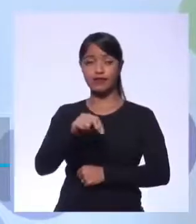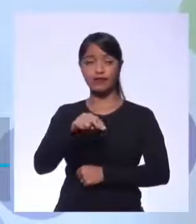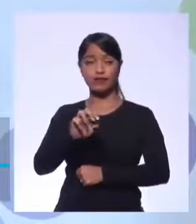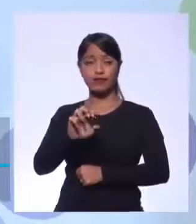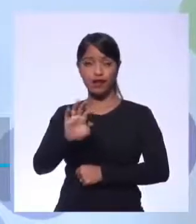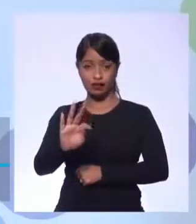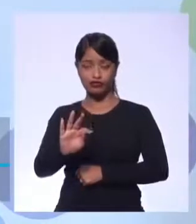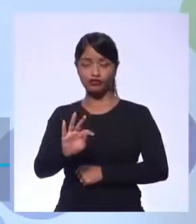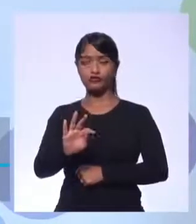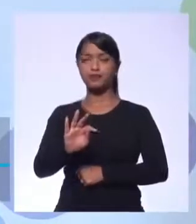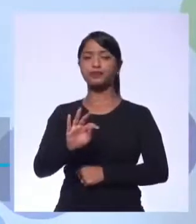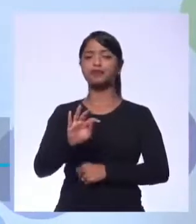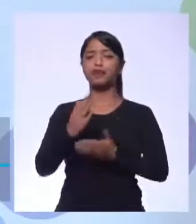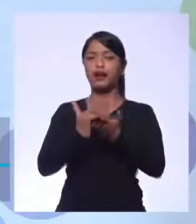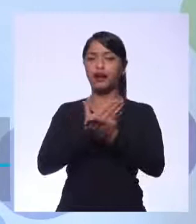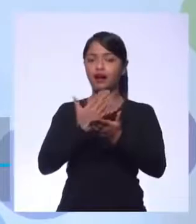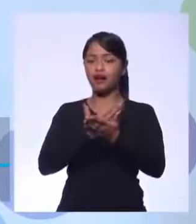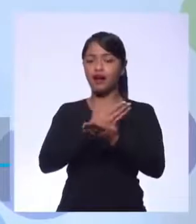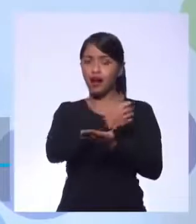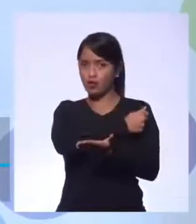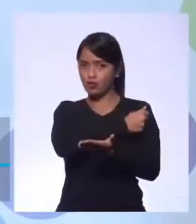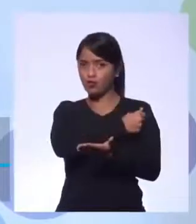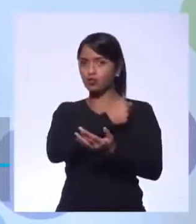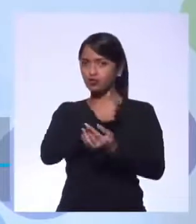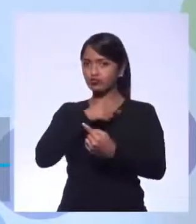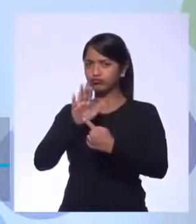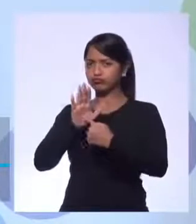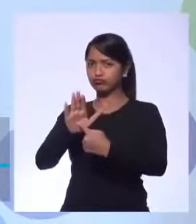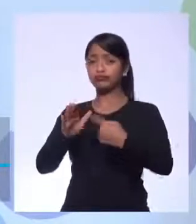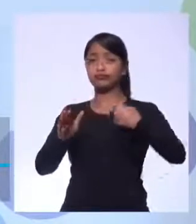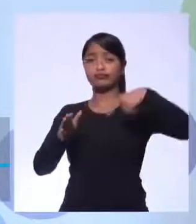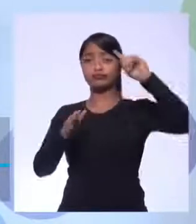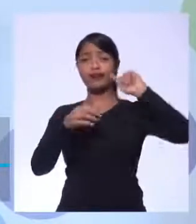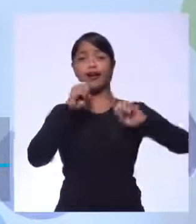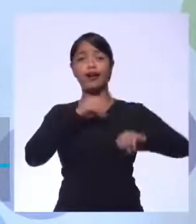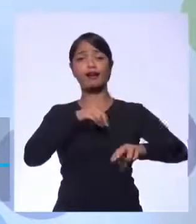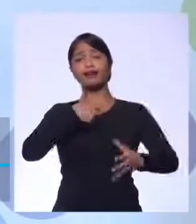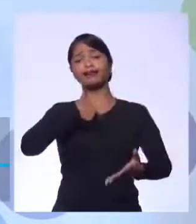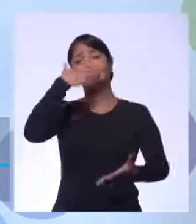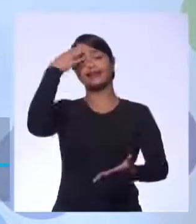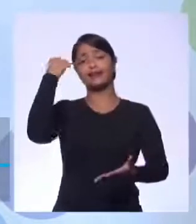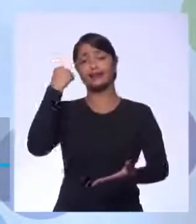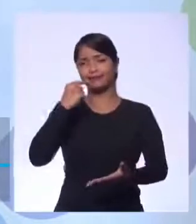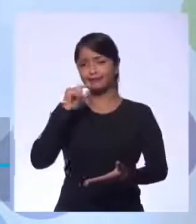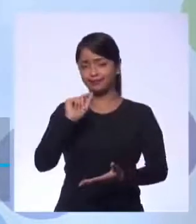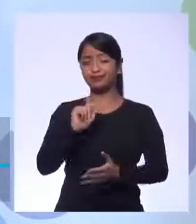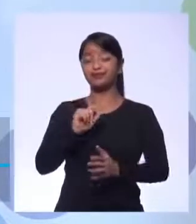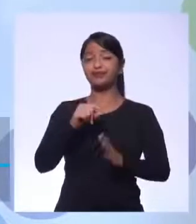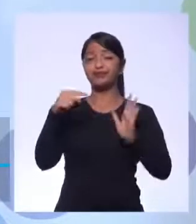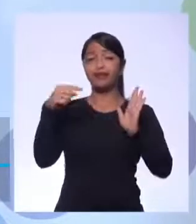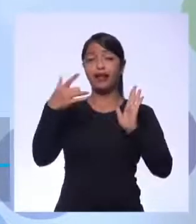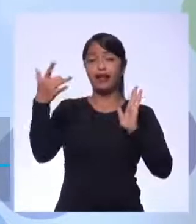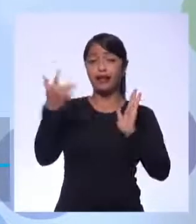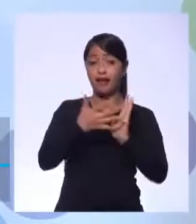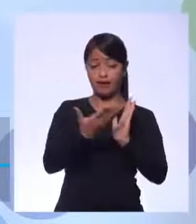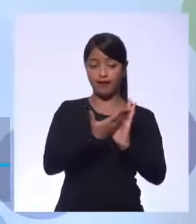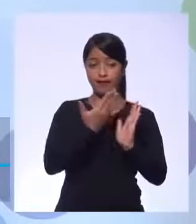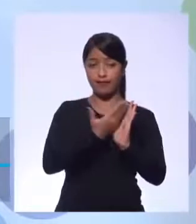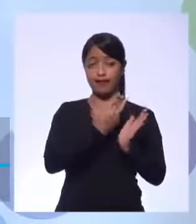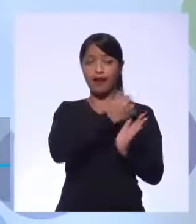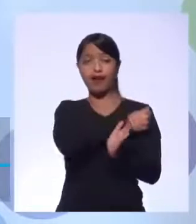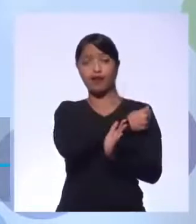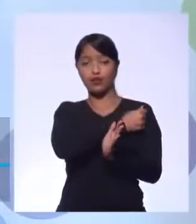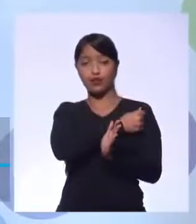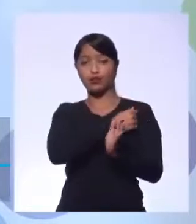eu ia apontar isso lá na minha aula de mito da Caixa de Pandora, o texto da Caixa de Pandora que está lá no caderno do aluno, na